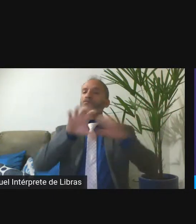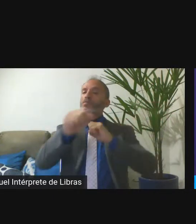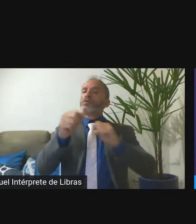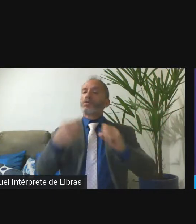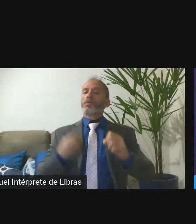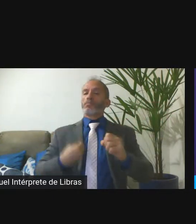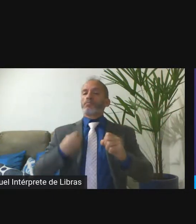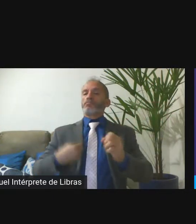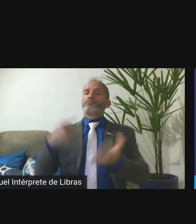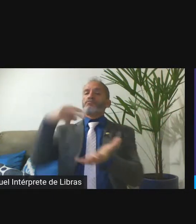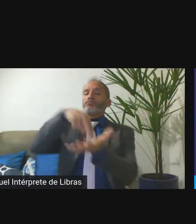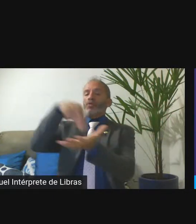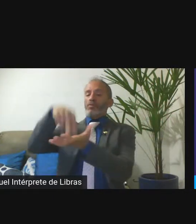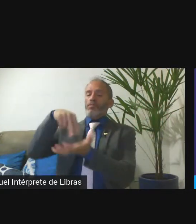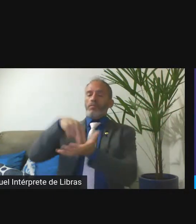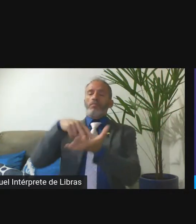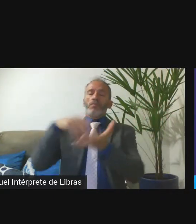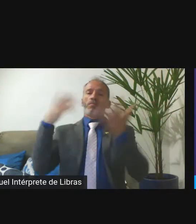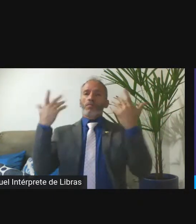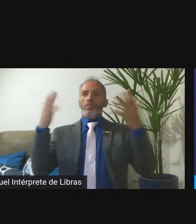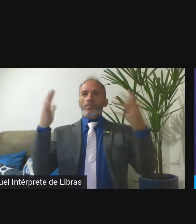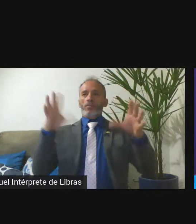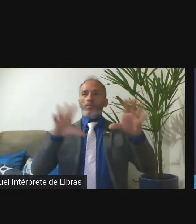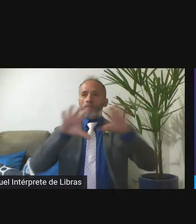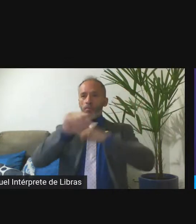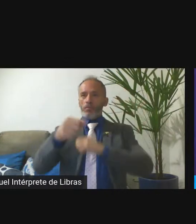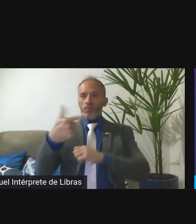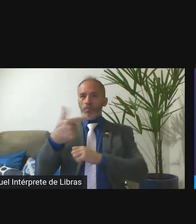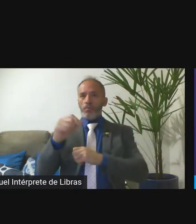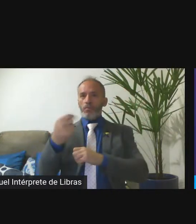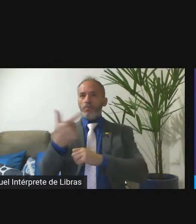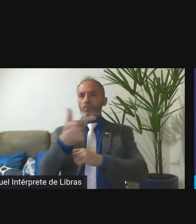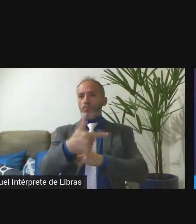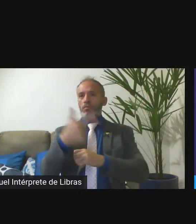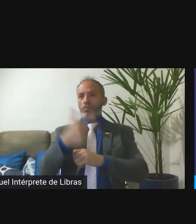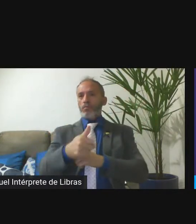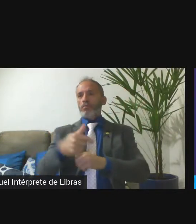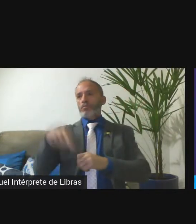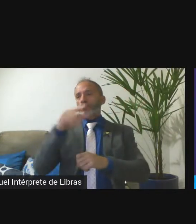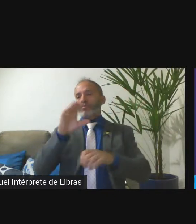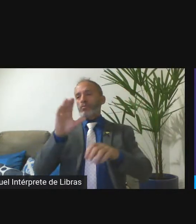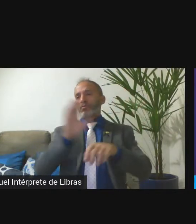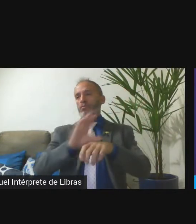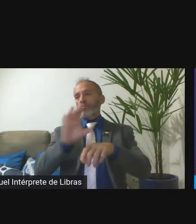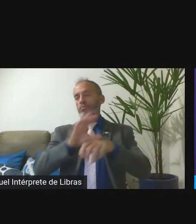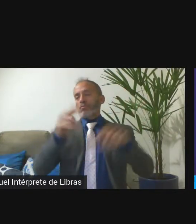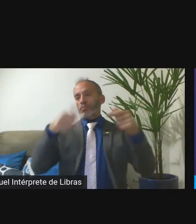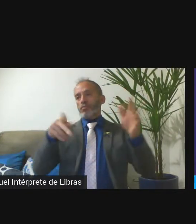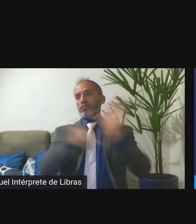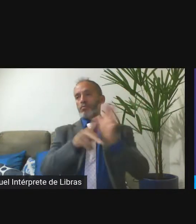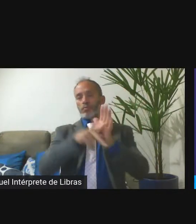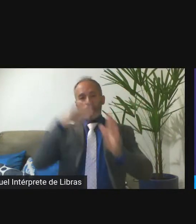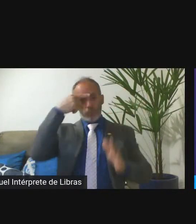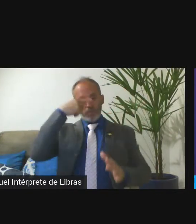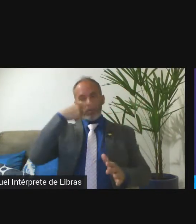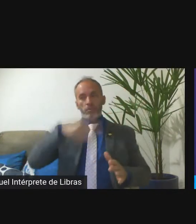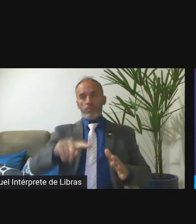presencial comemorativa aos formandos de 2022 no campus da Universidade Federal de